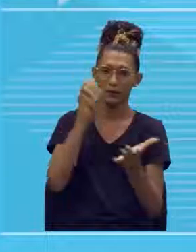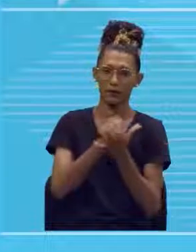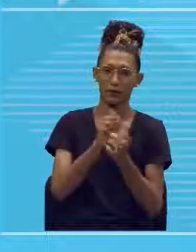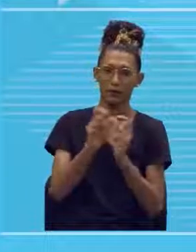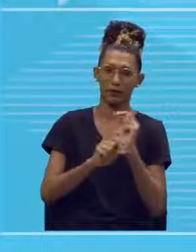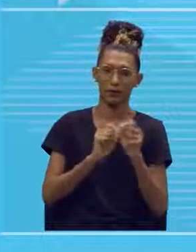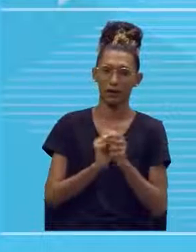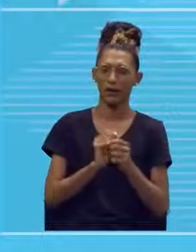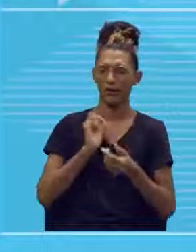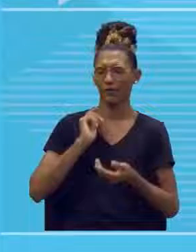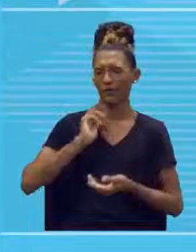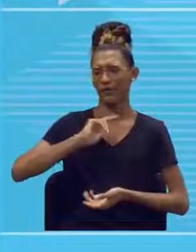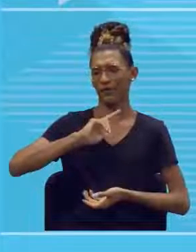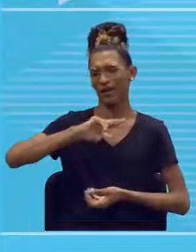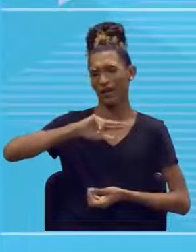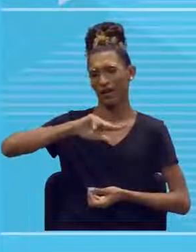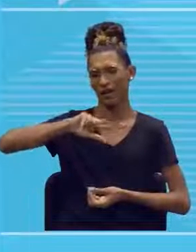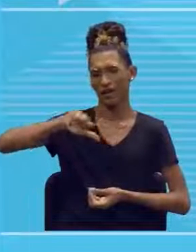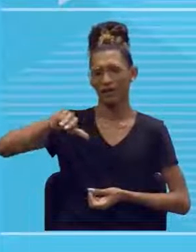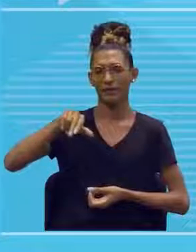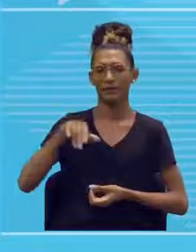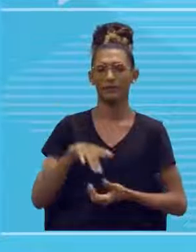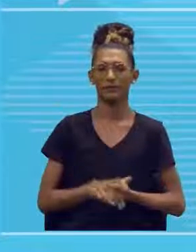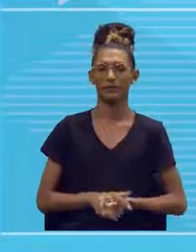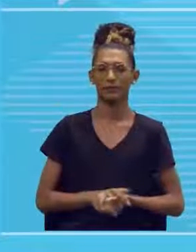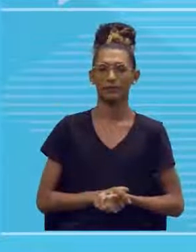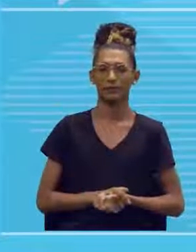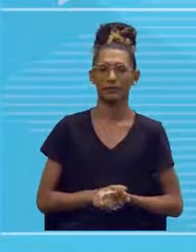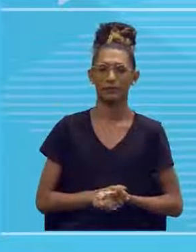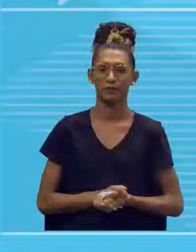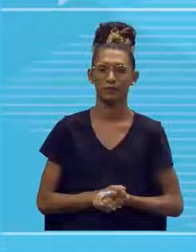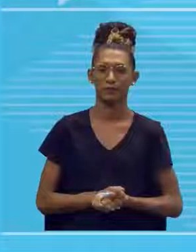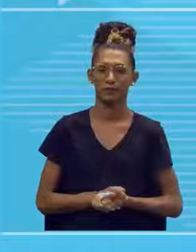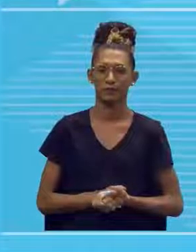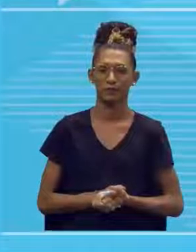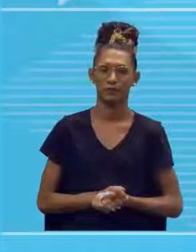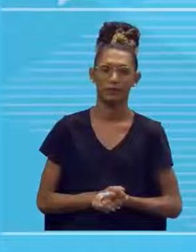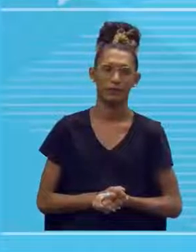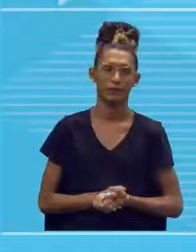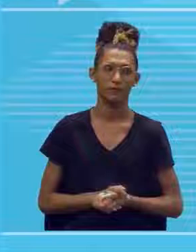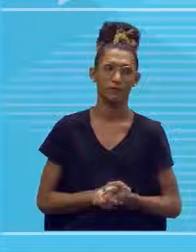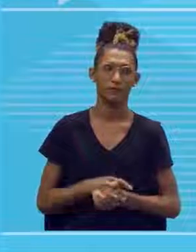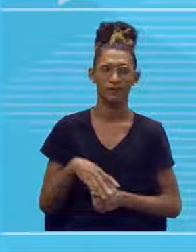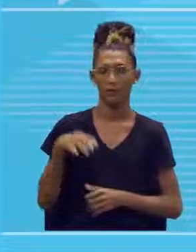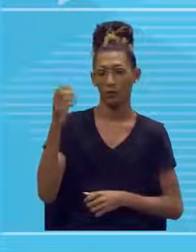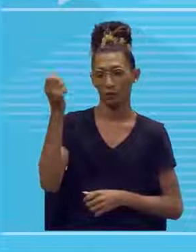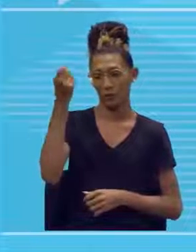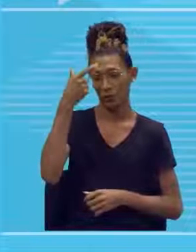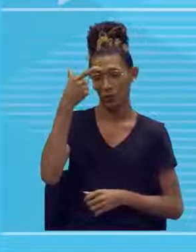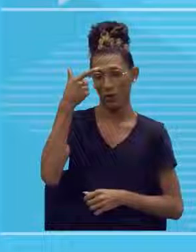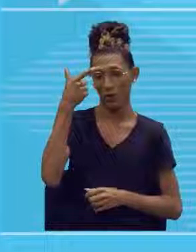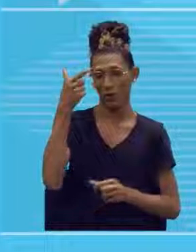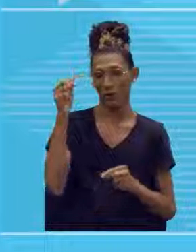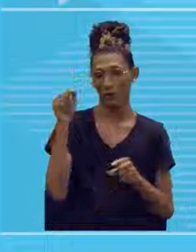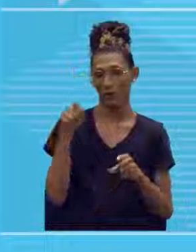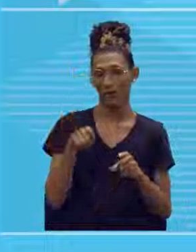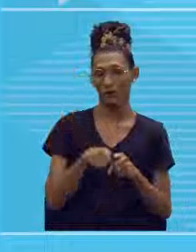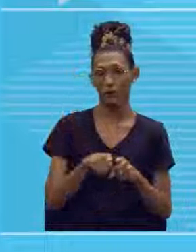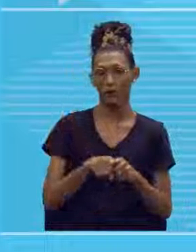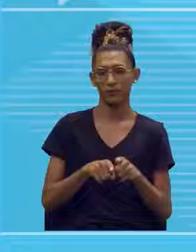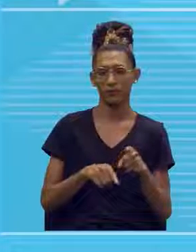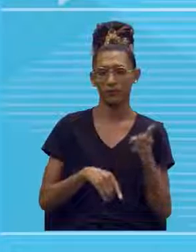Láctea vários asterismos que chamavam de constelações o solstício eo equinócio